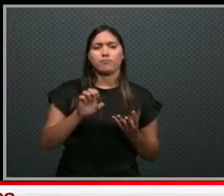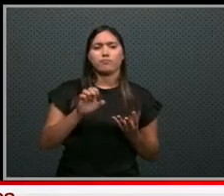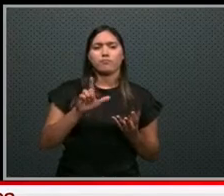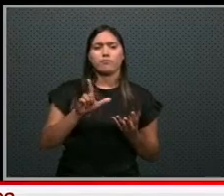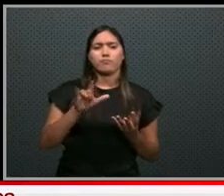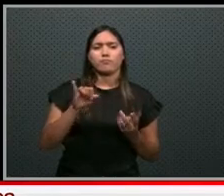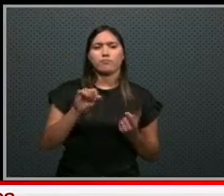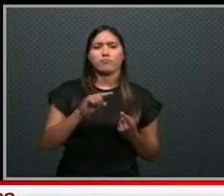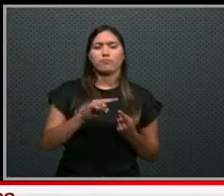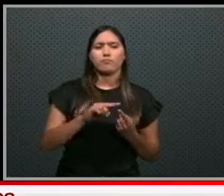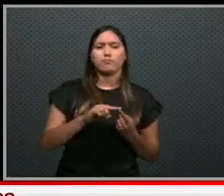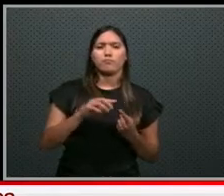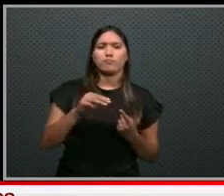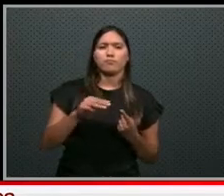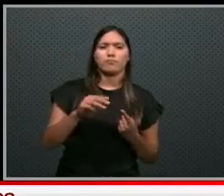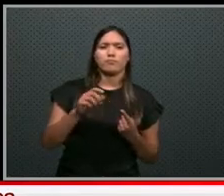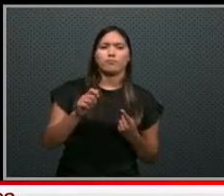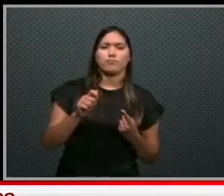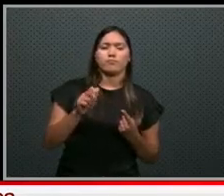Carmelita